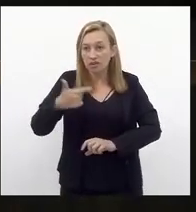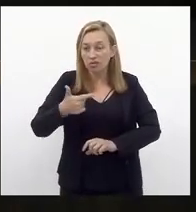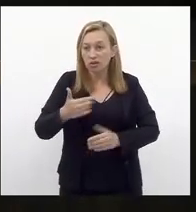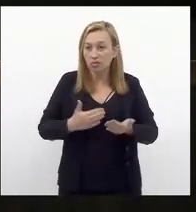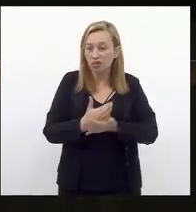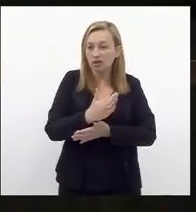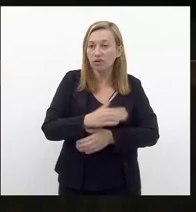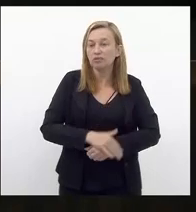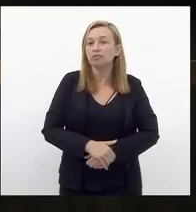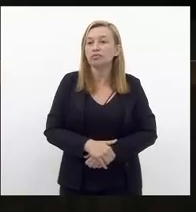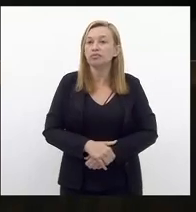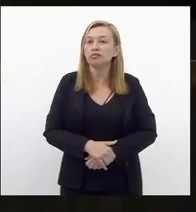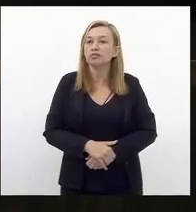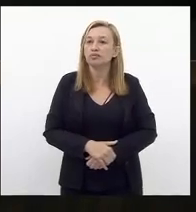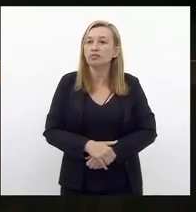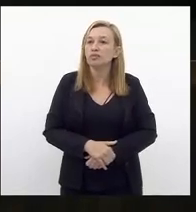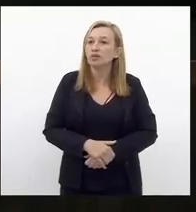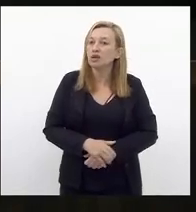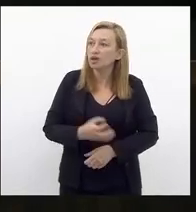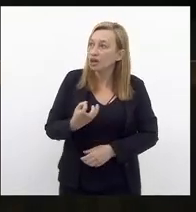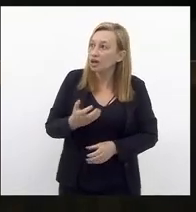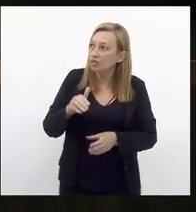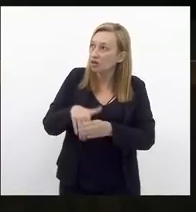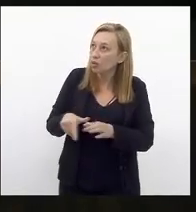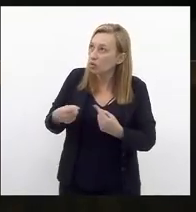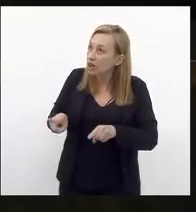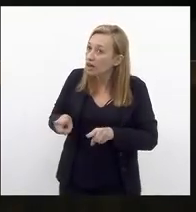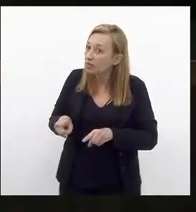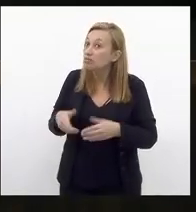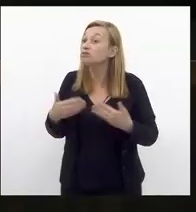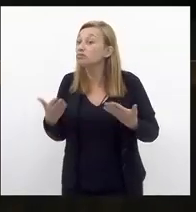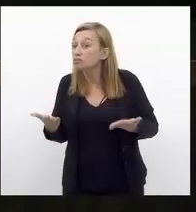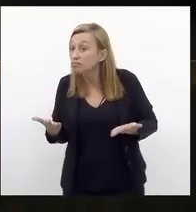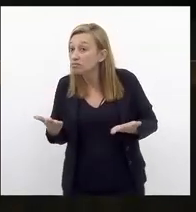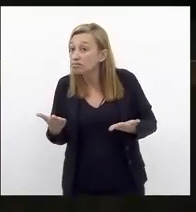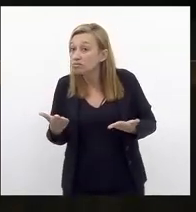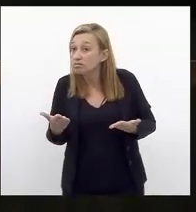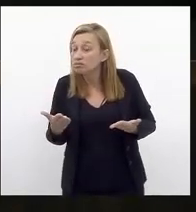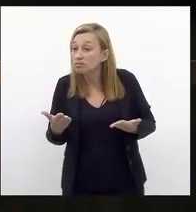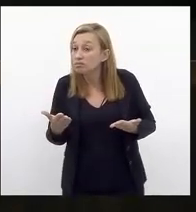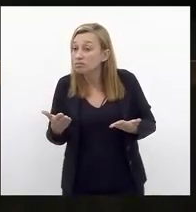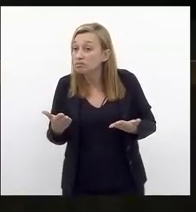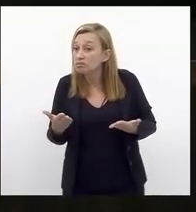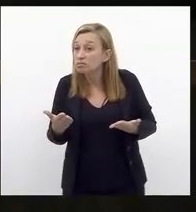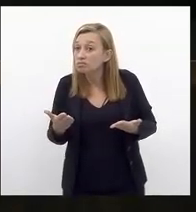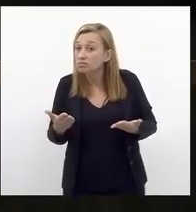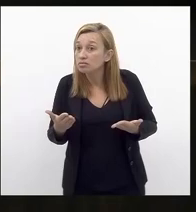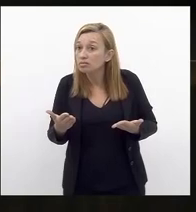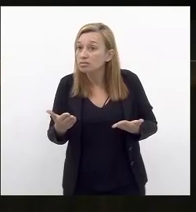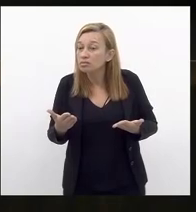estão aprovado o que quer fazer volta contra água e